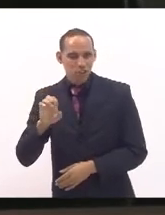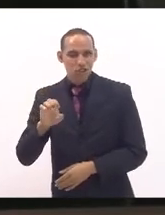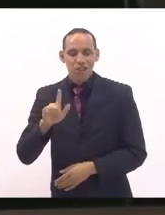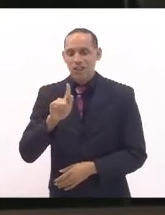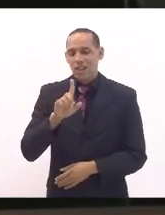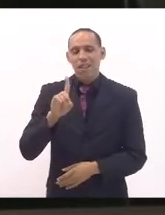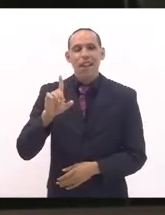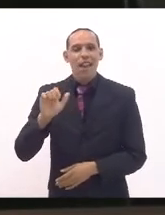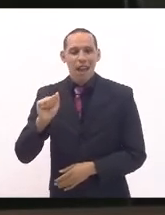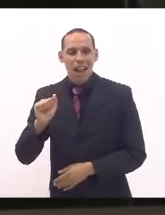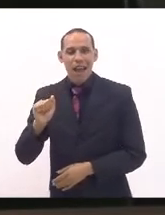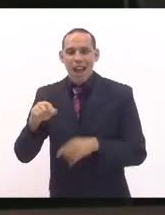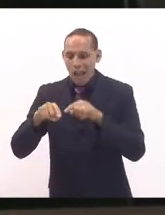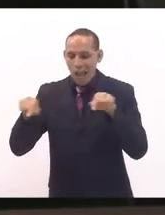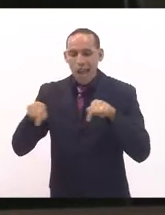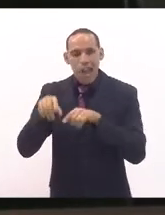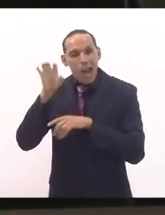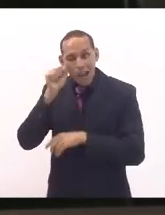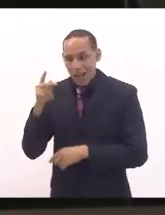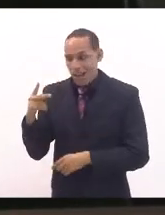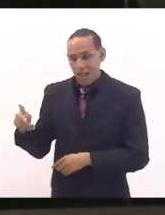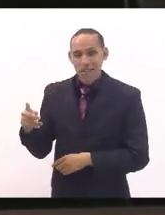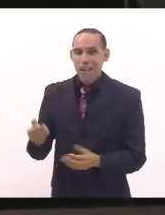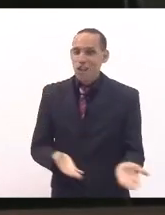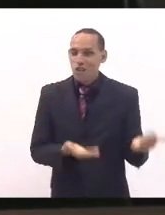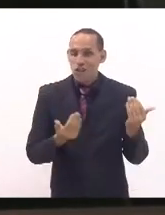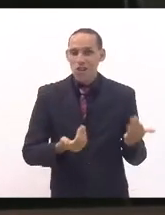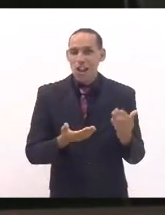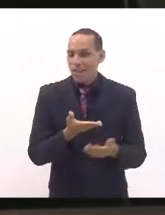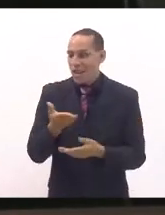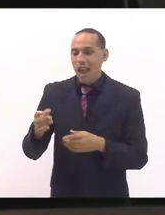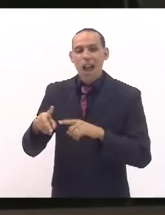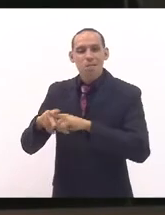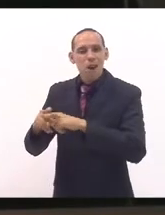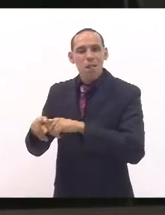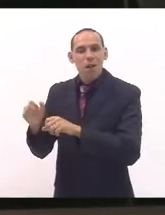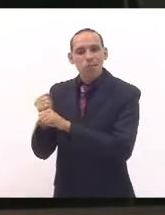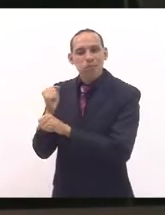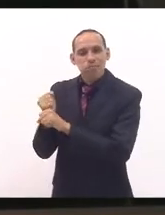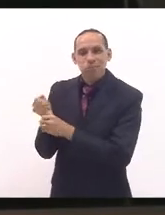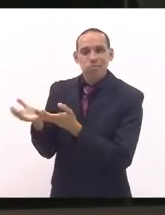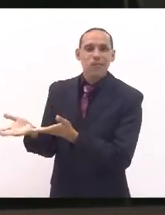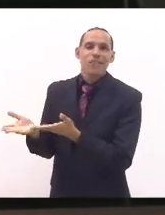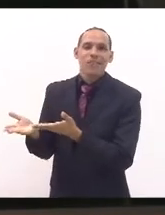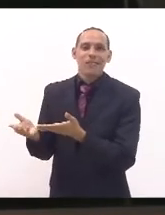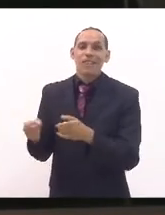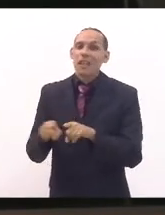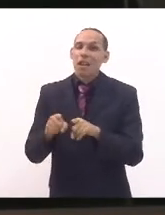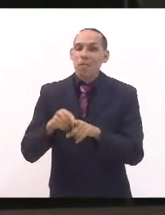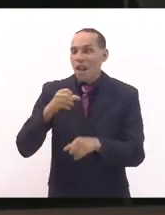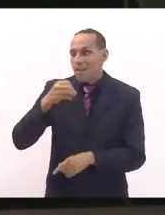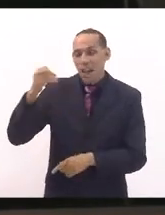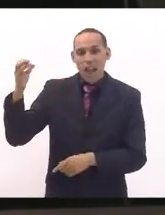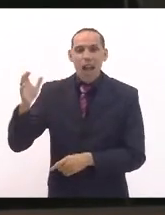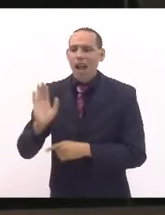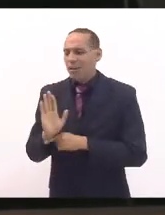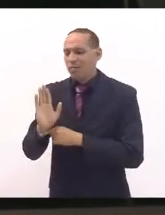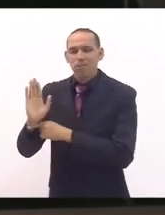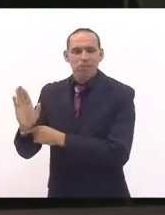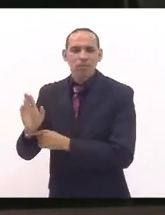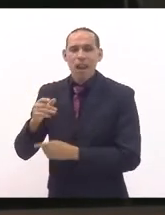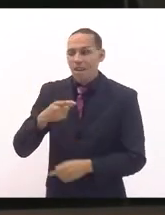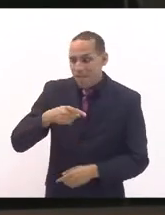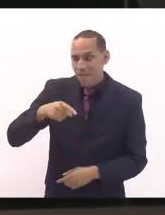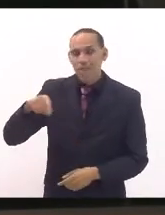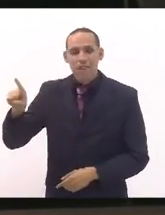de Juan quando ele era ainda um adolescente. Muitas vezes as torcidas financiaram as suas viagens, financiaram a sua